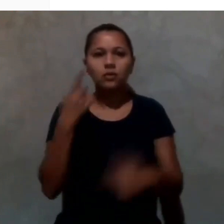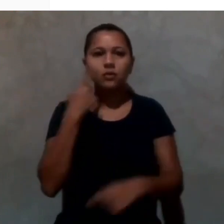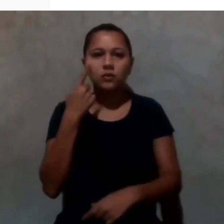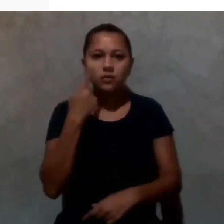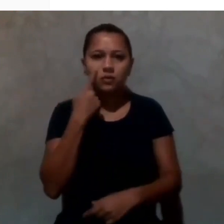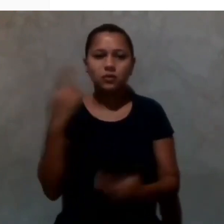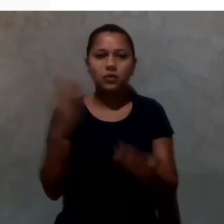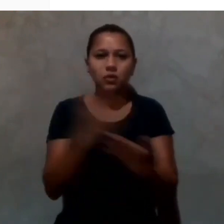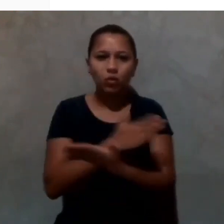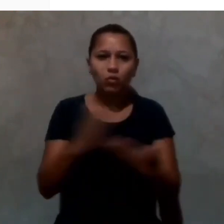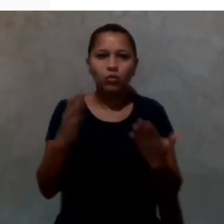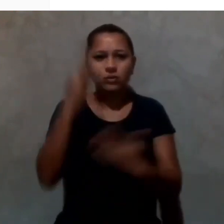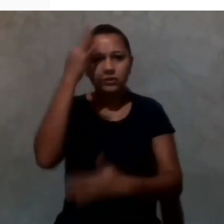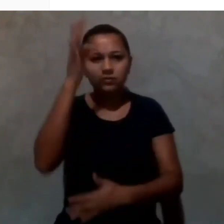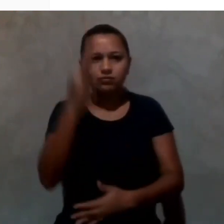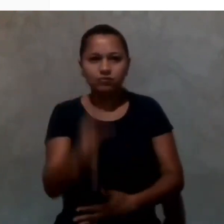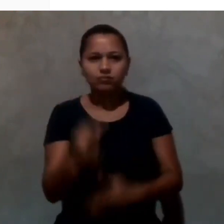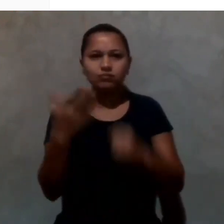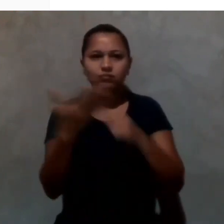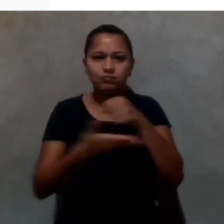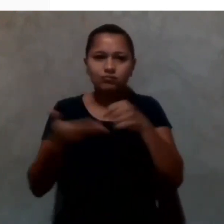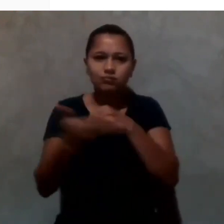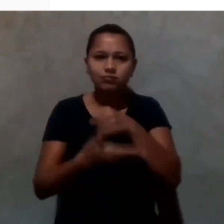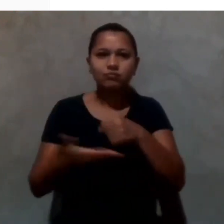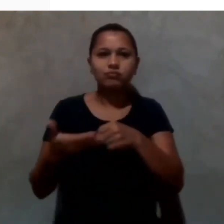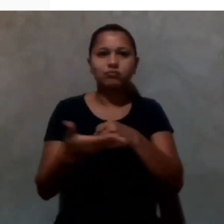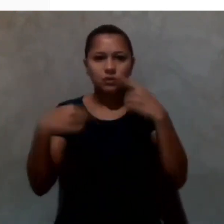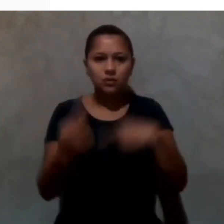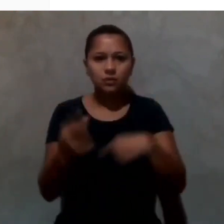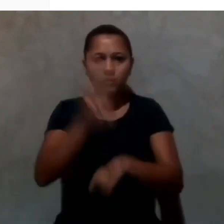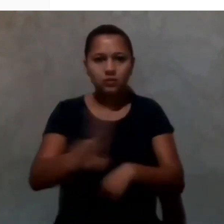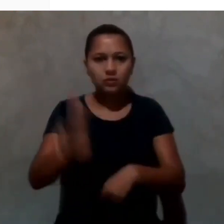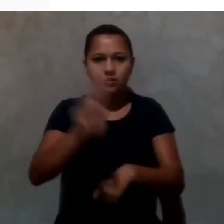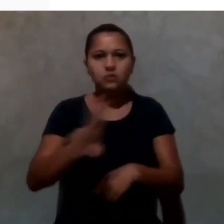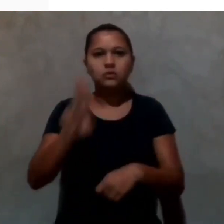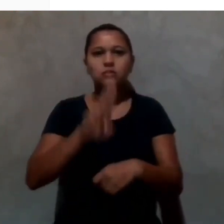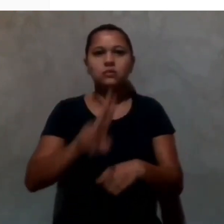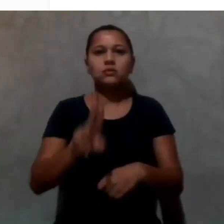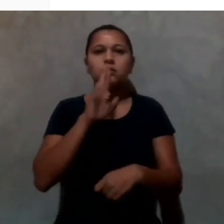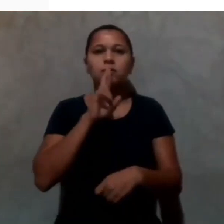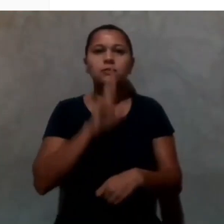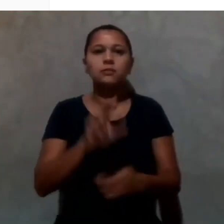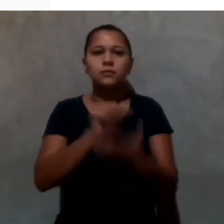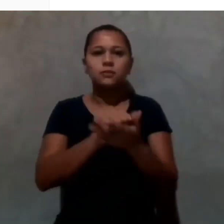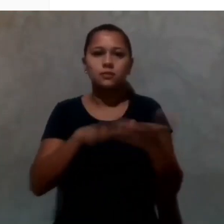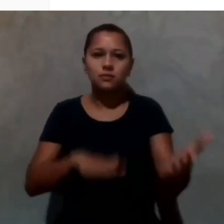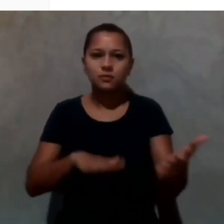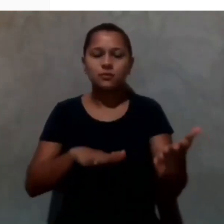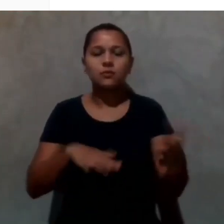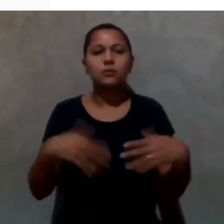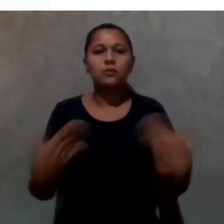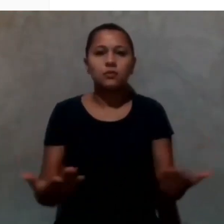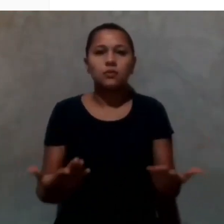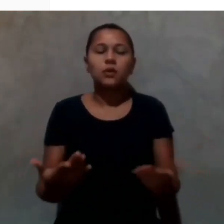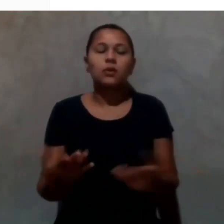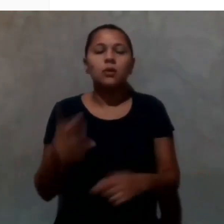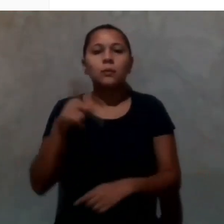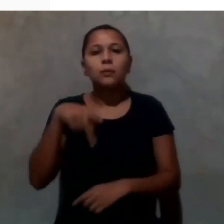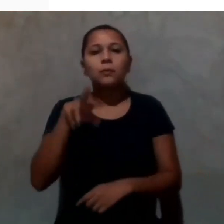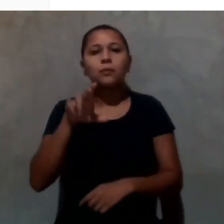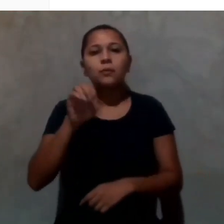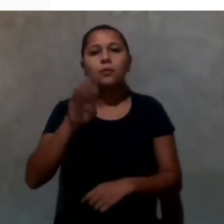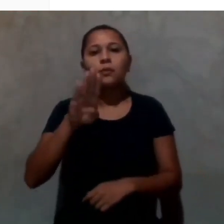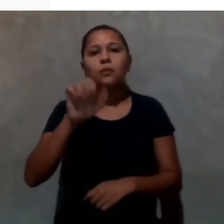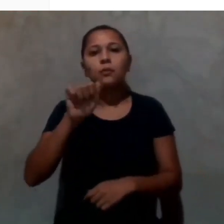de exercícios. Bem, quando se fala em probabilidade, se pretende medir as chances de ocorrer um